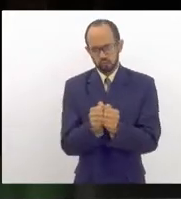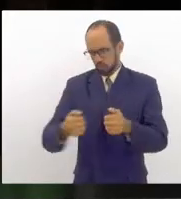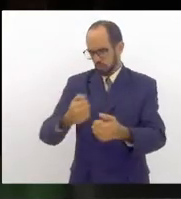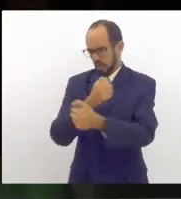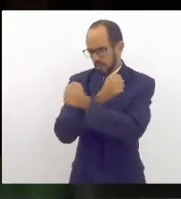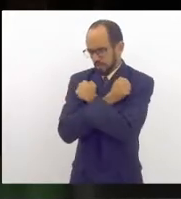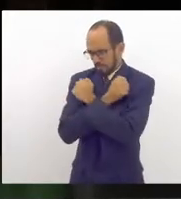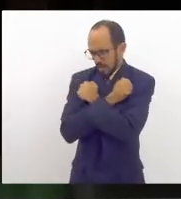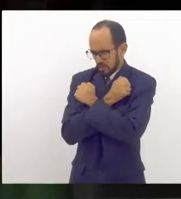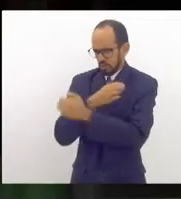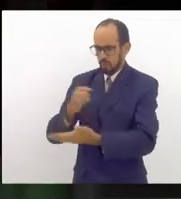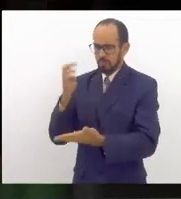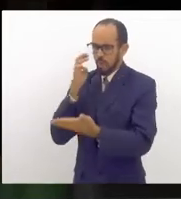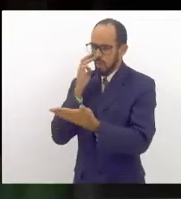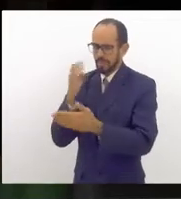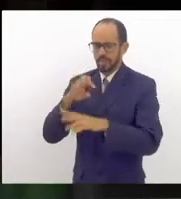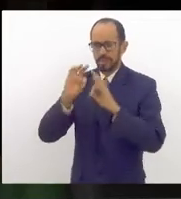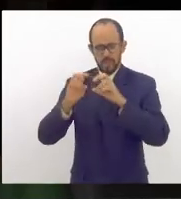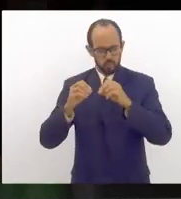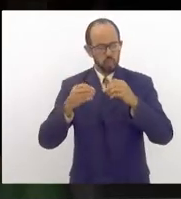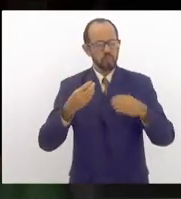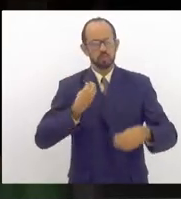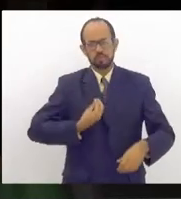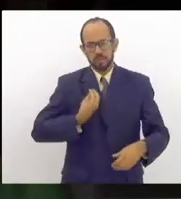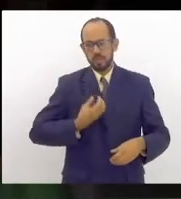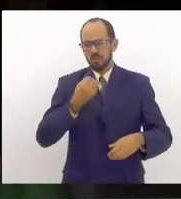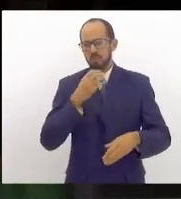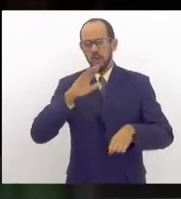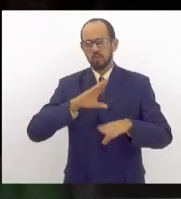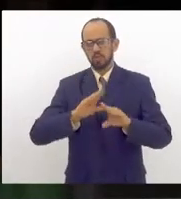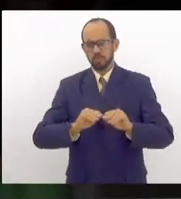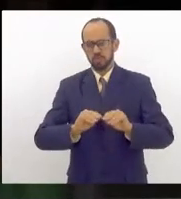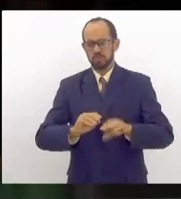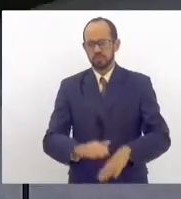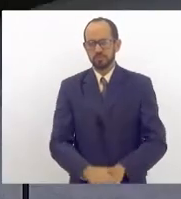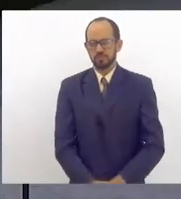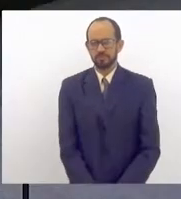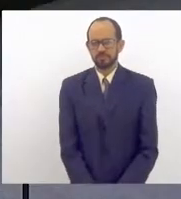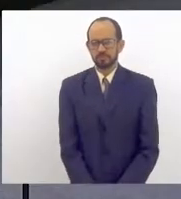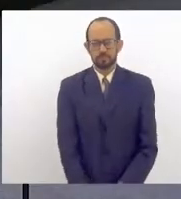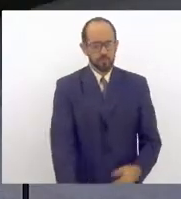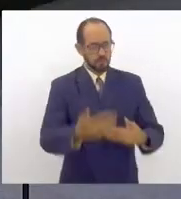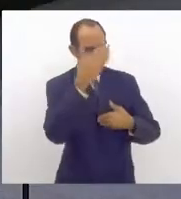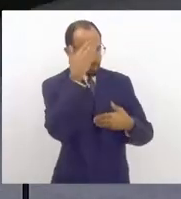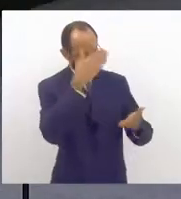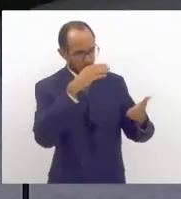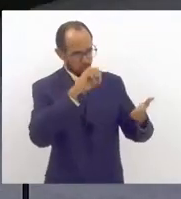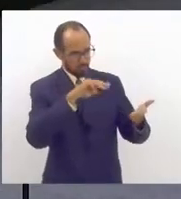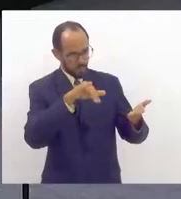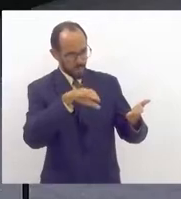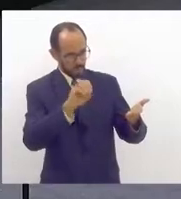mole e um abraço a todos da mesa os presentes uma boa noite Obrigada Mário